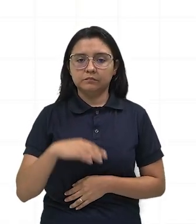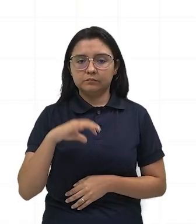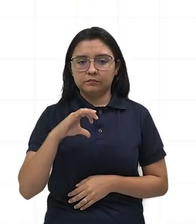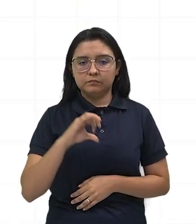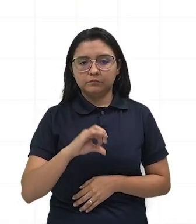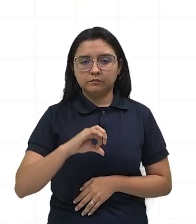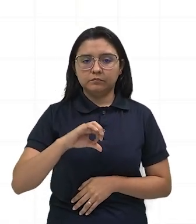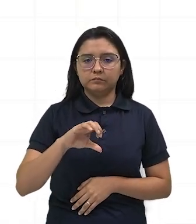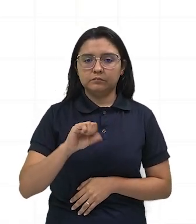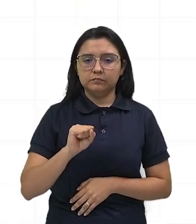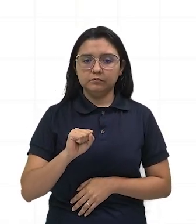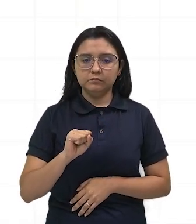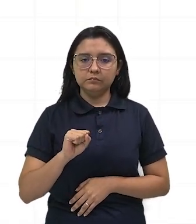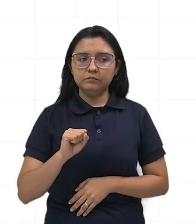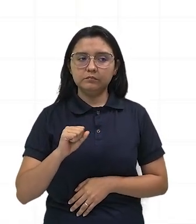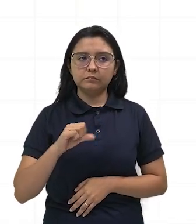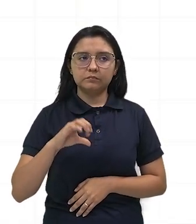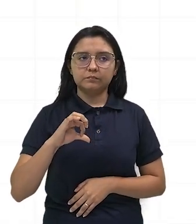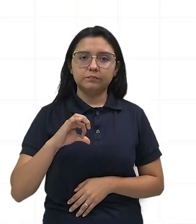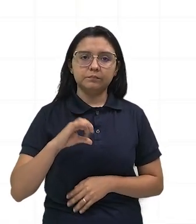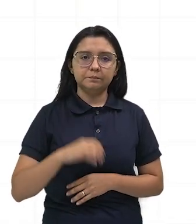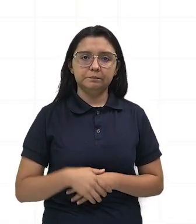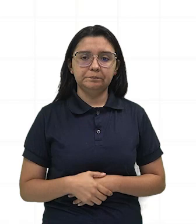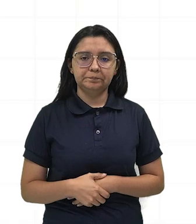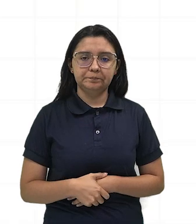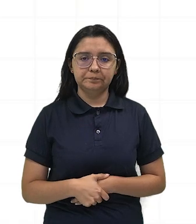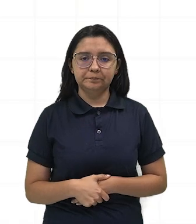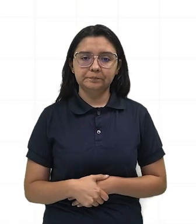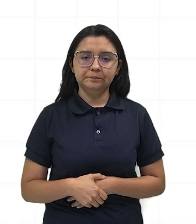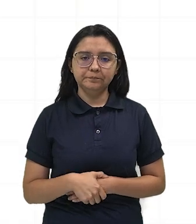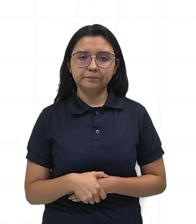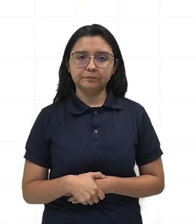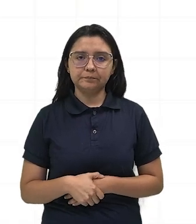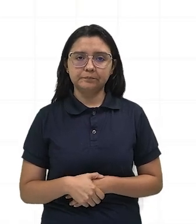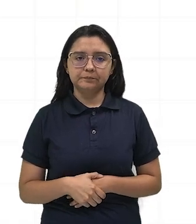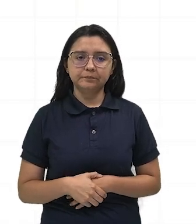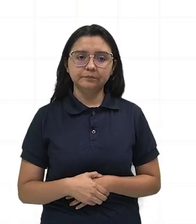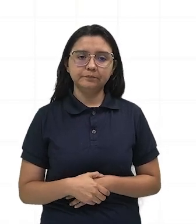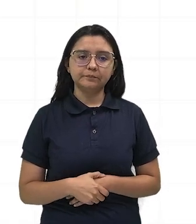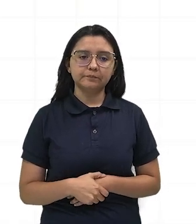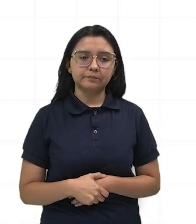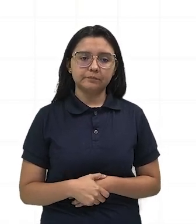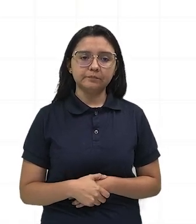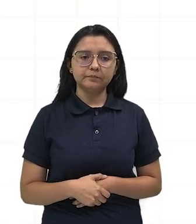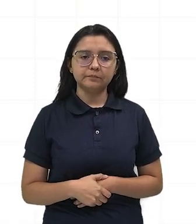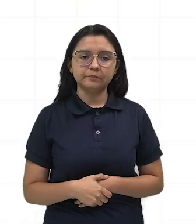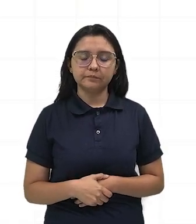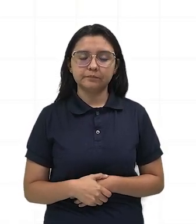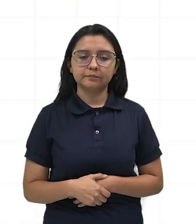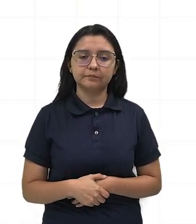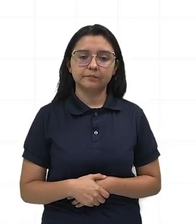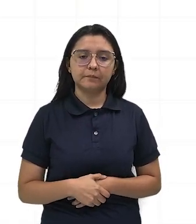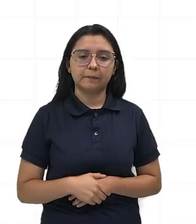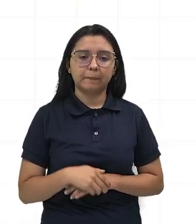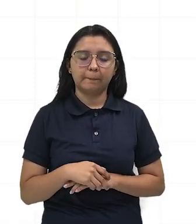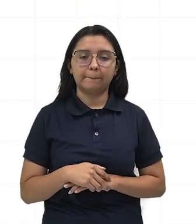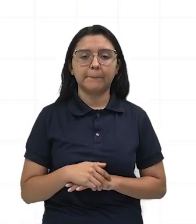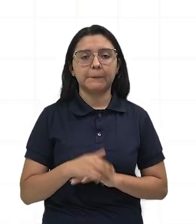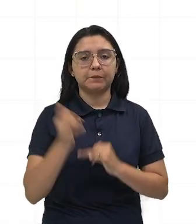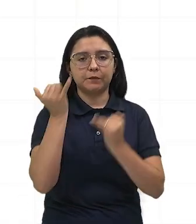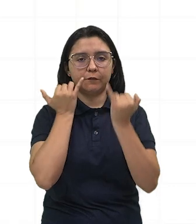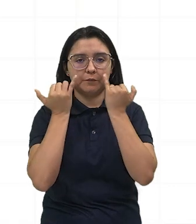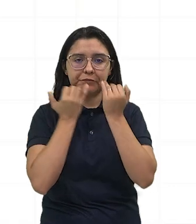9, 8 e 9. Muito bem. Foram, então, registrados